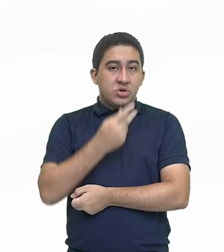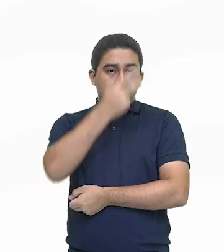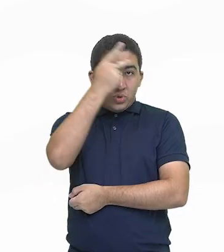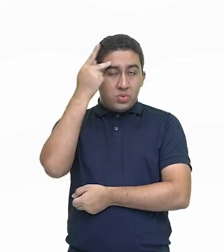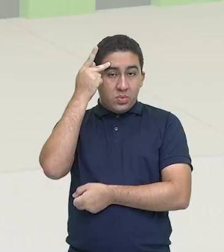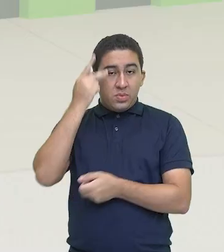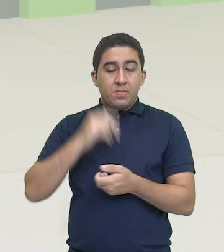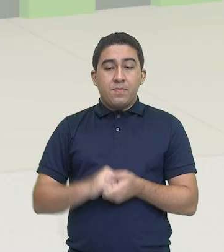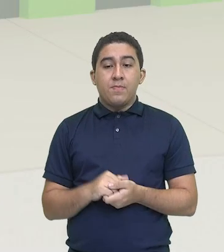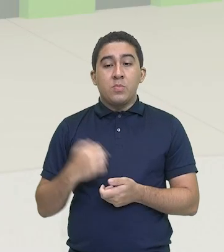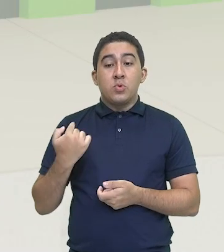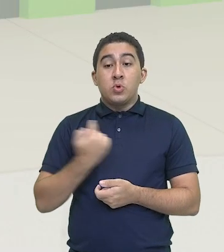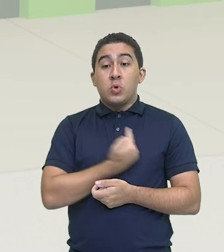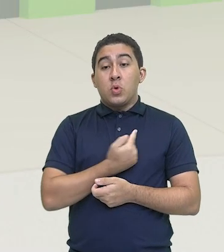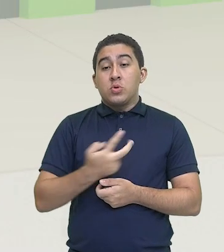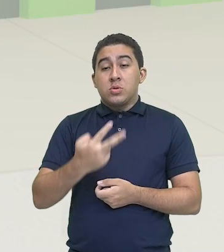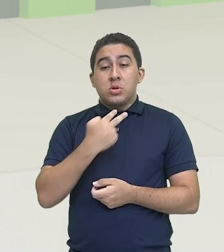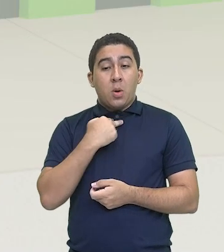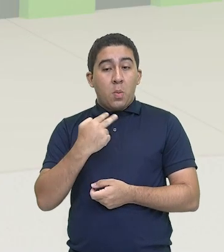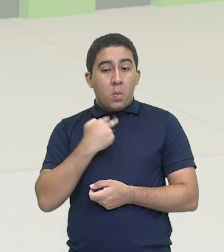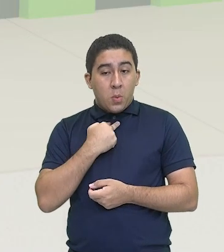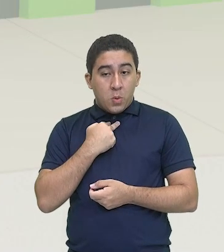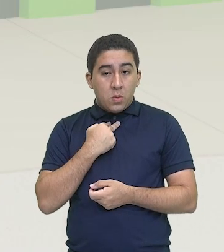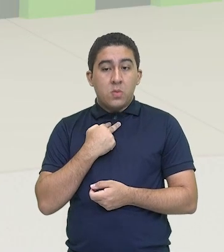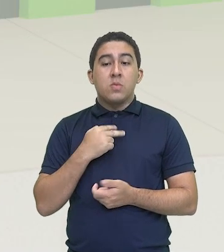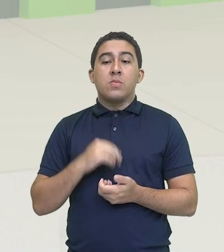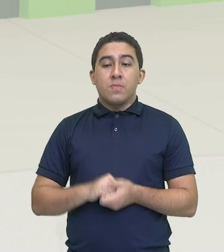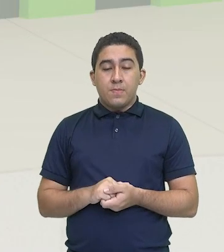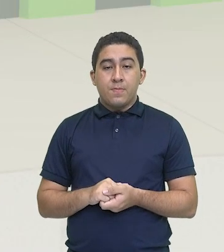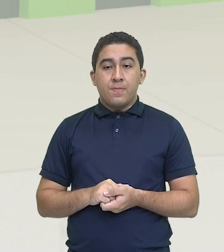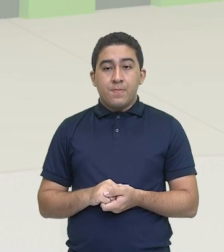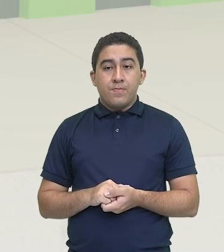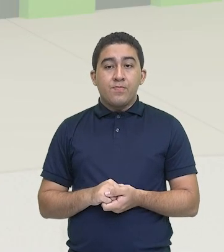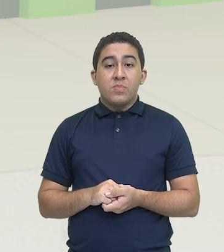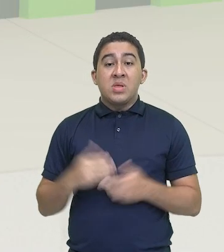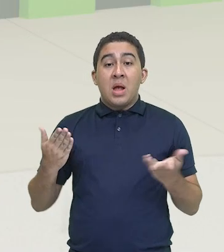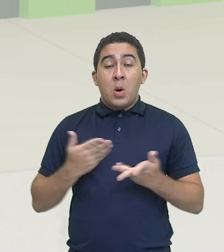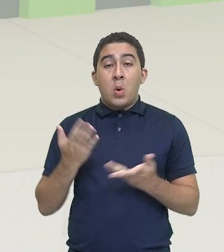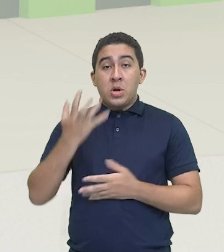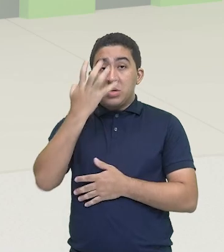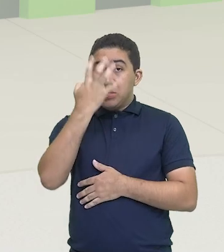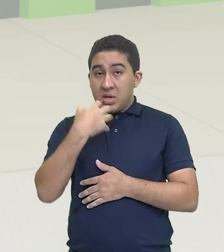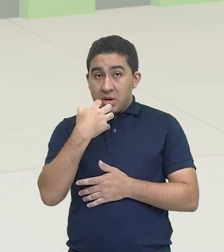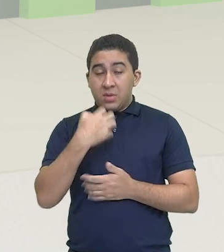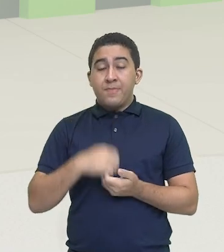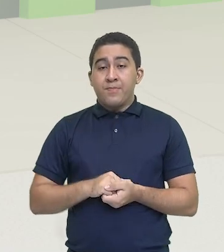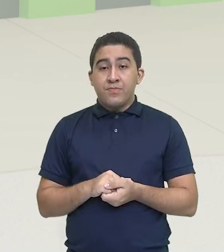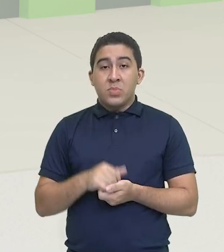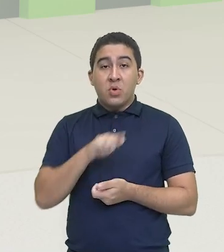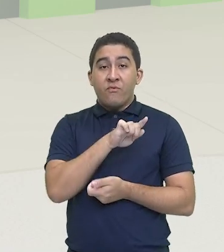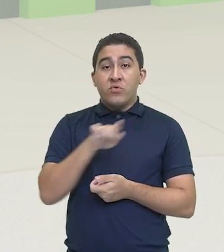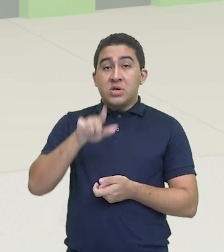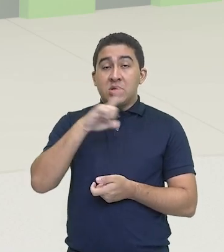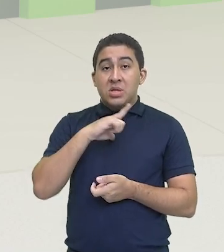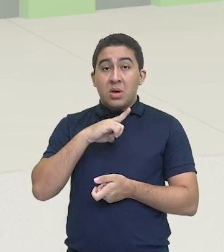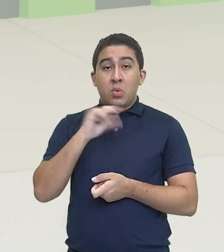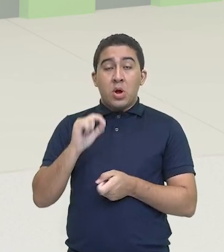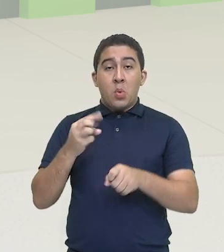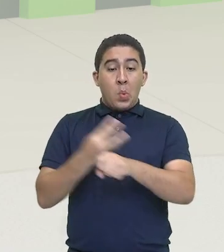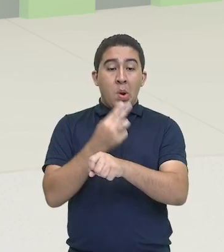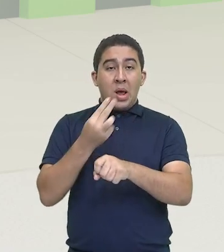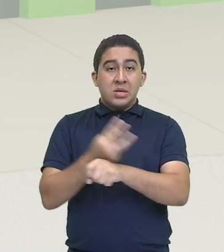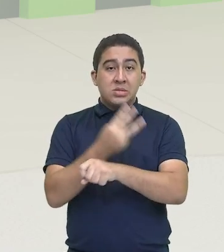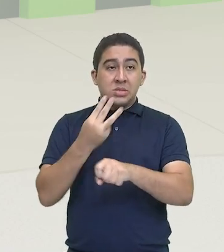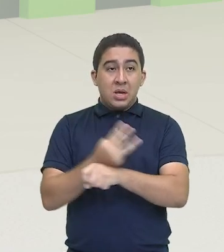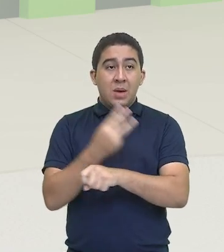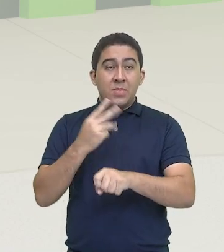pessoas. Nós não podemos, e agora eu vou falar algo sério, que quando você está ali no WhatsApp, que chega